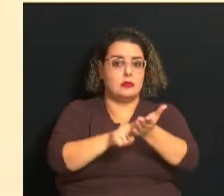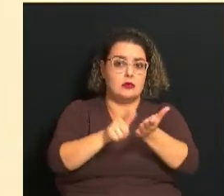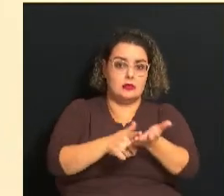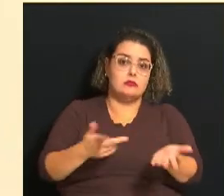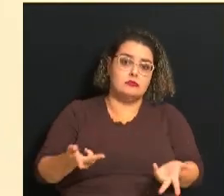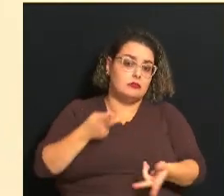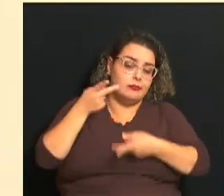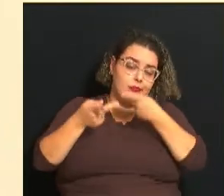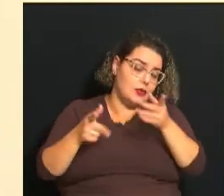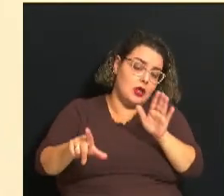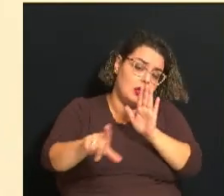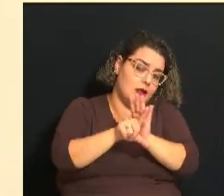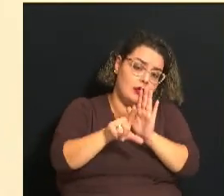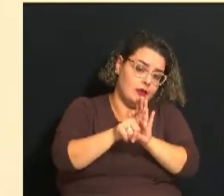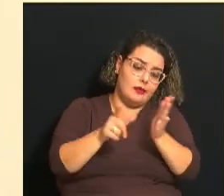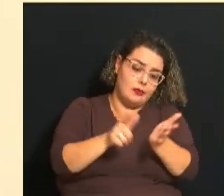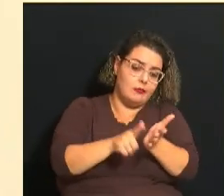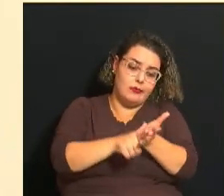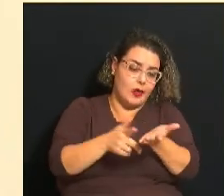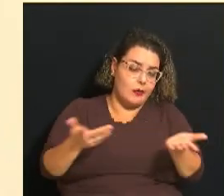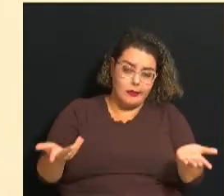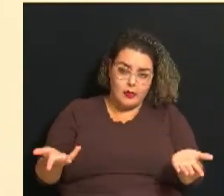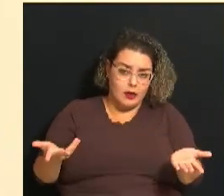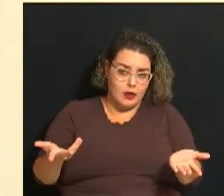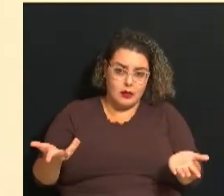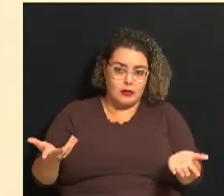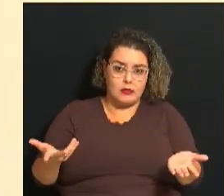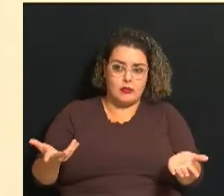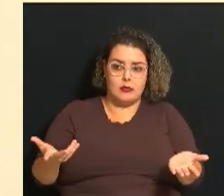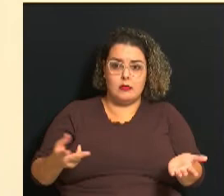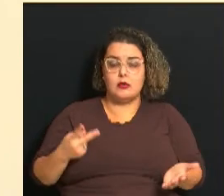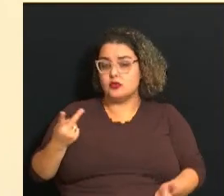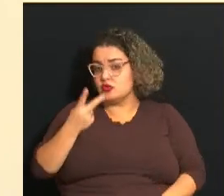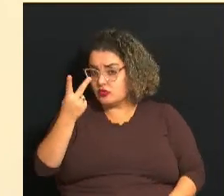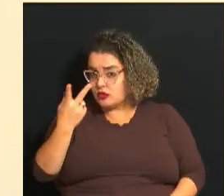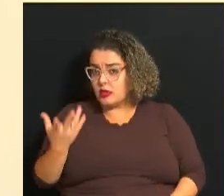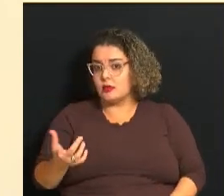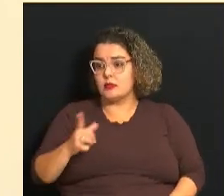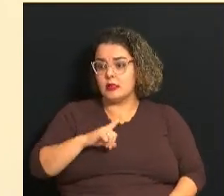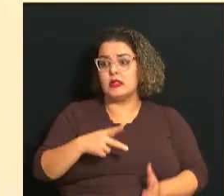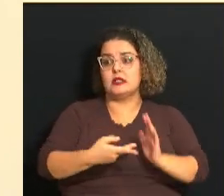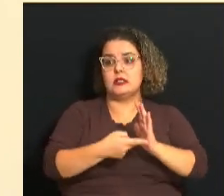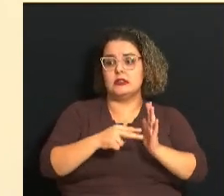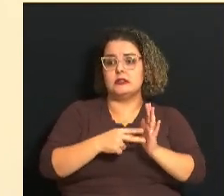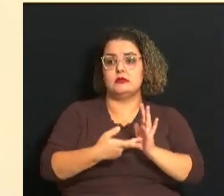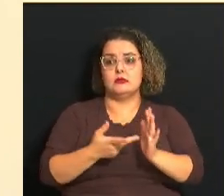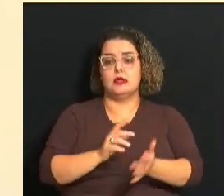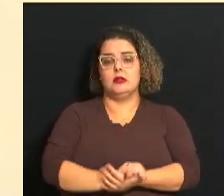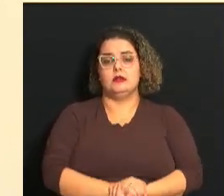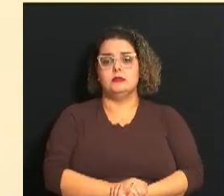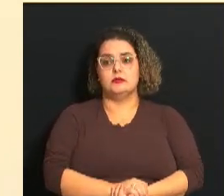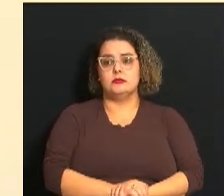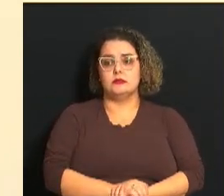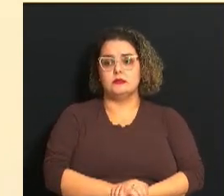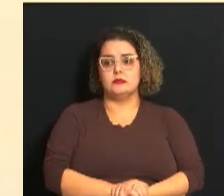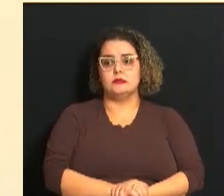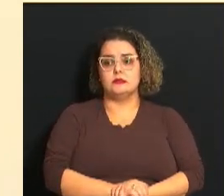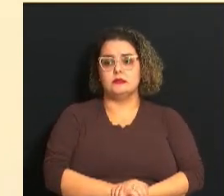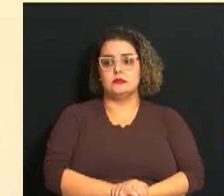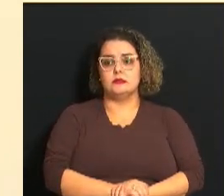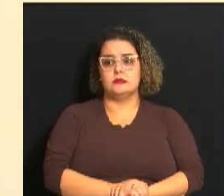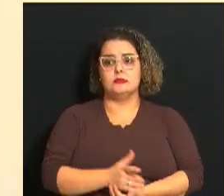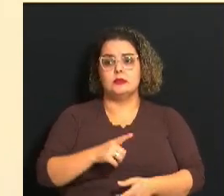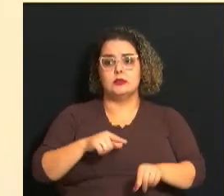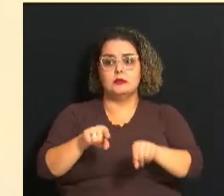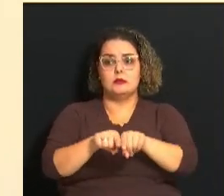ele falou que a lei é um papel a gente precisa carregar ele de valores para que ele tem algum sentido então é tem também a questão